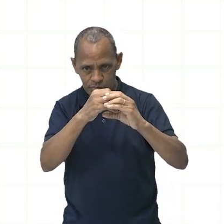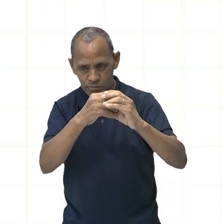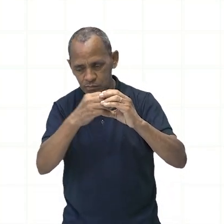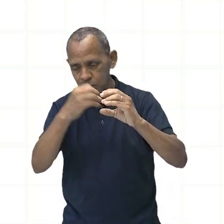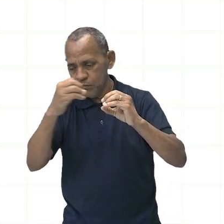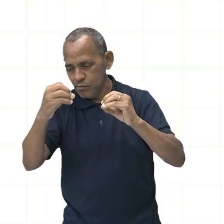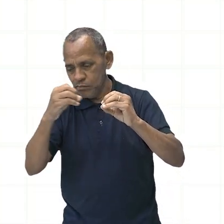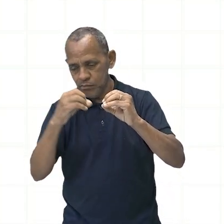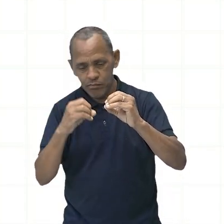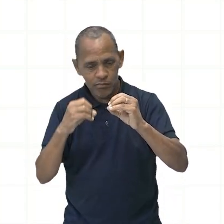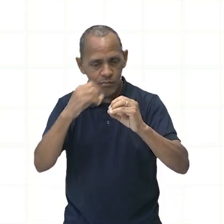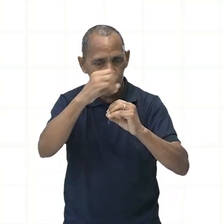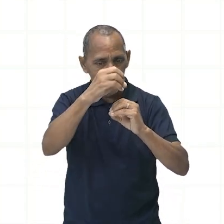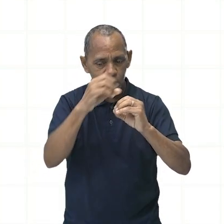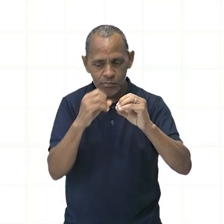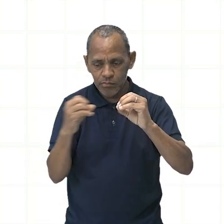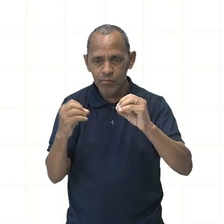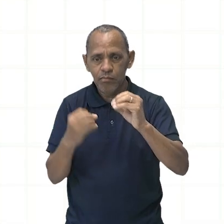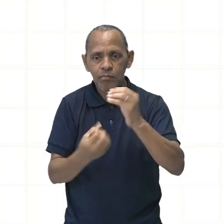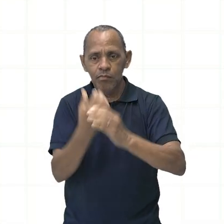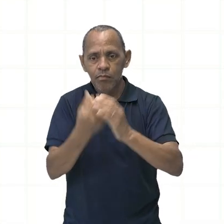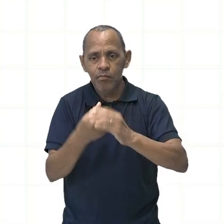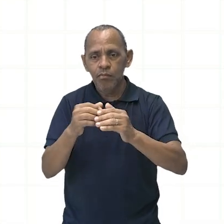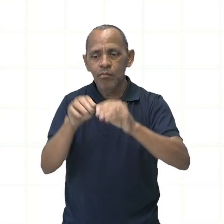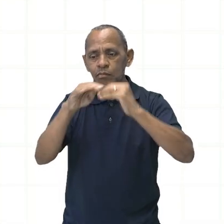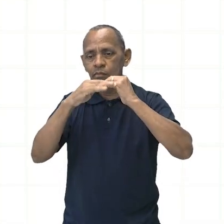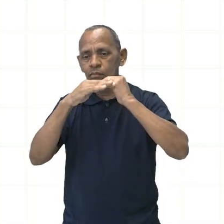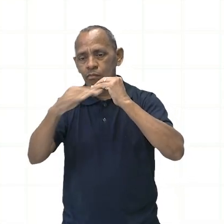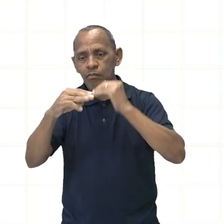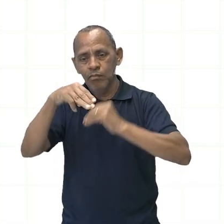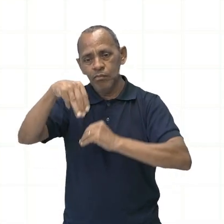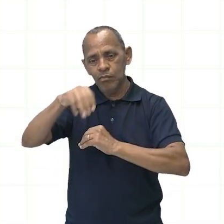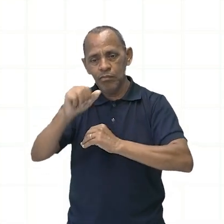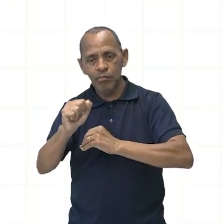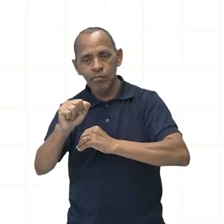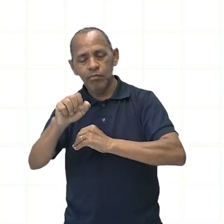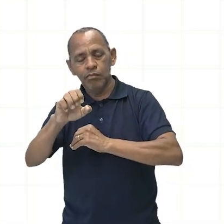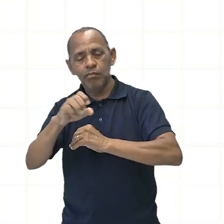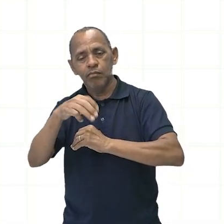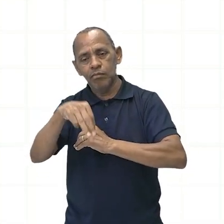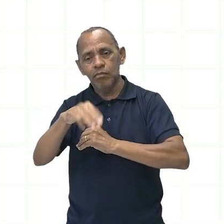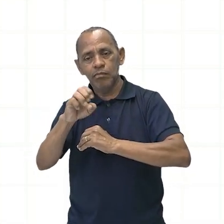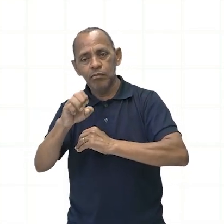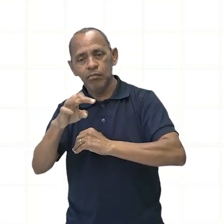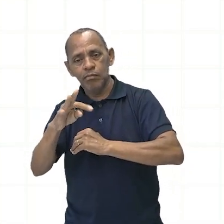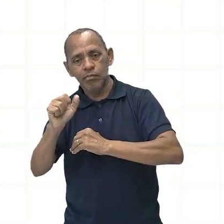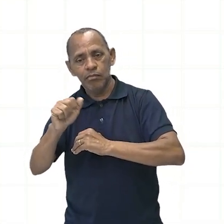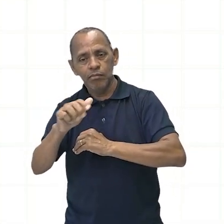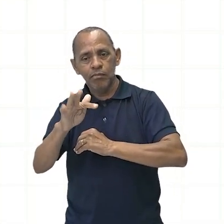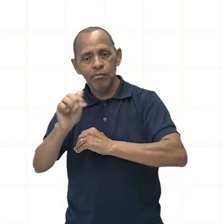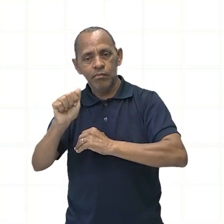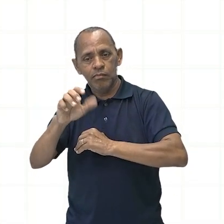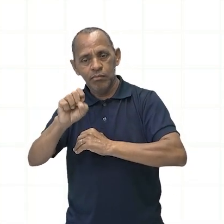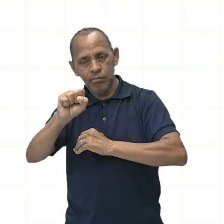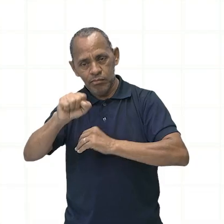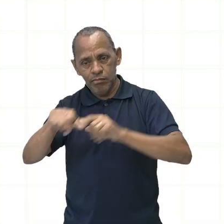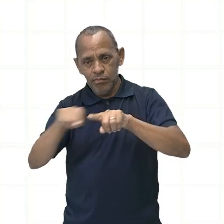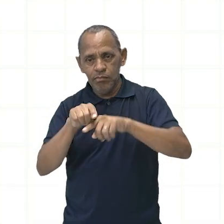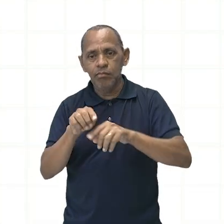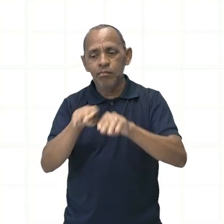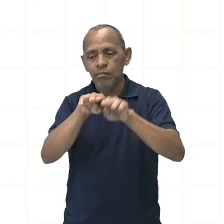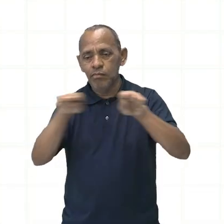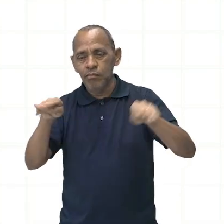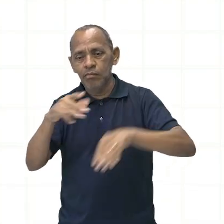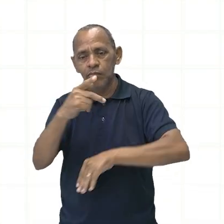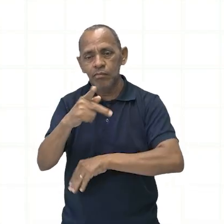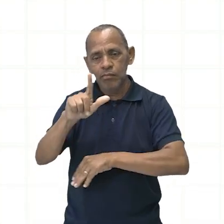divisão celular. Então, o que marca a metáfase 1 é a formação da placa metafásica, ou também chamada de